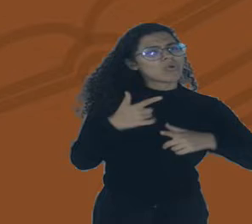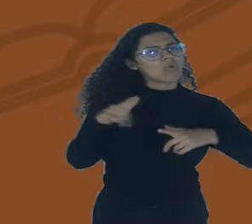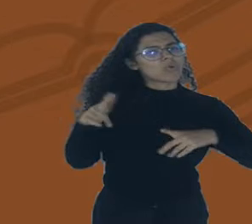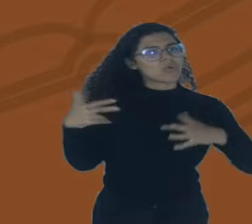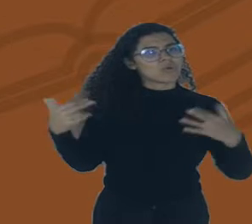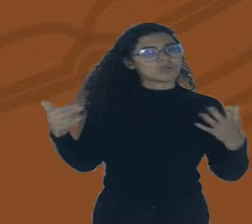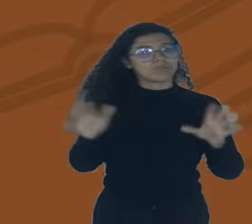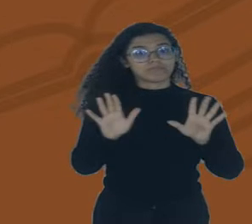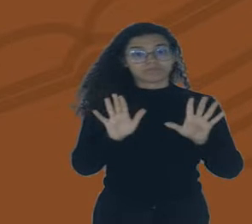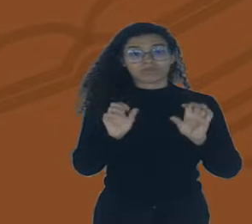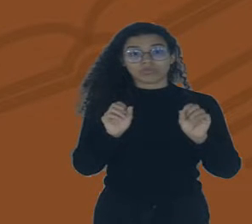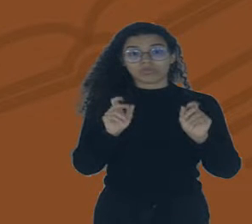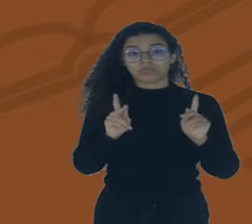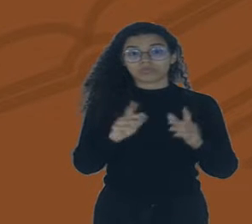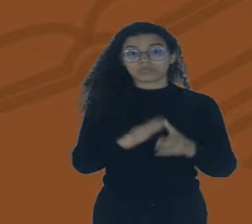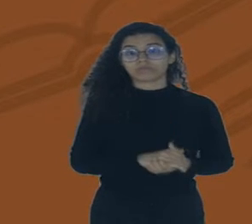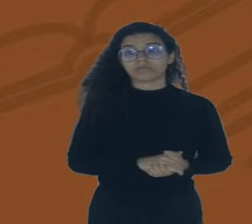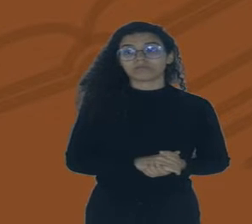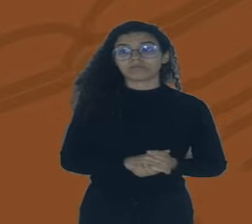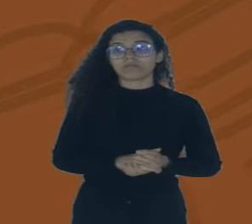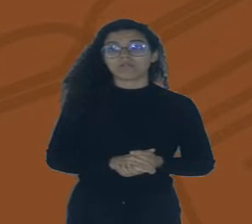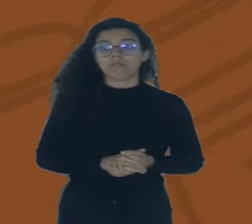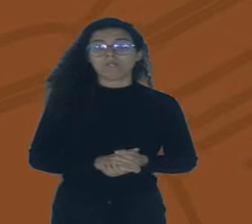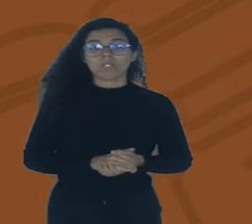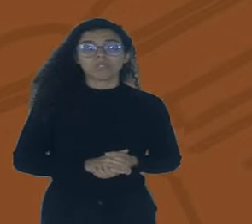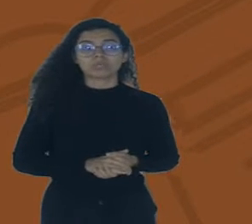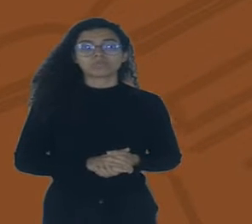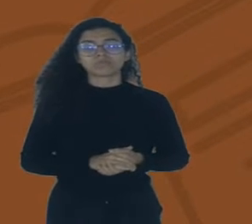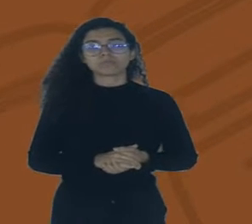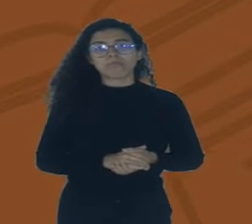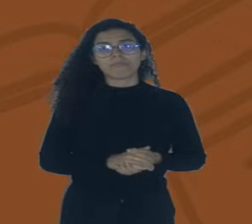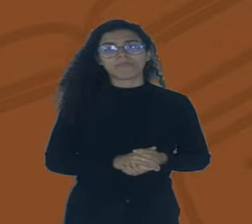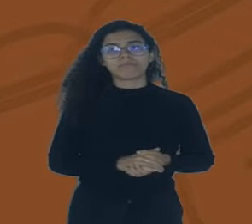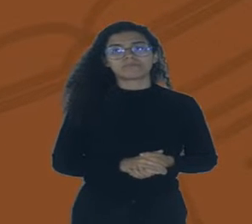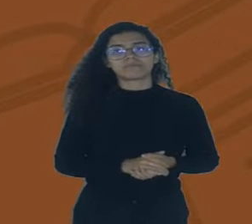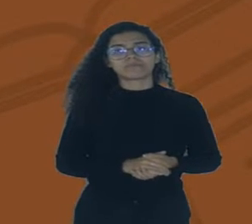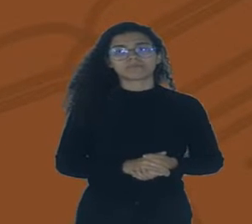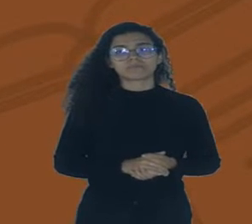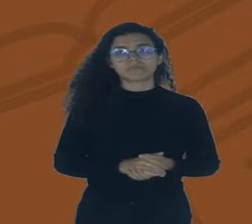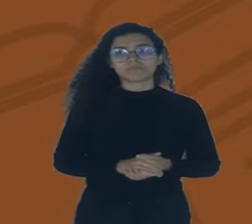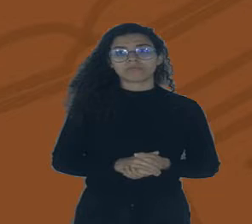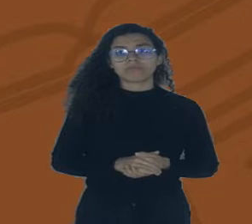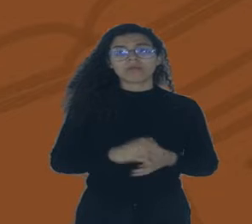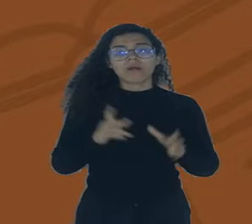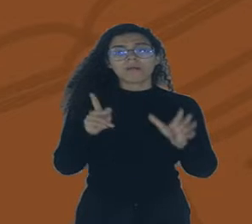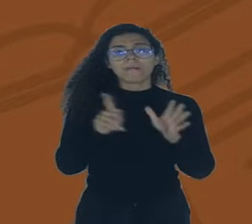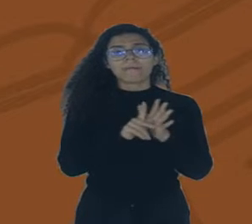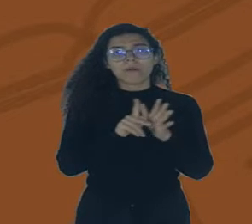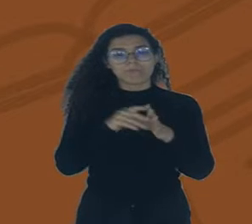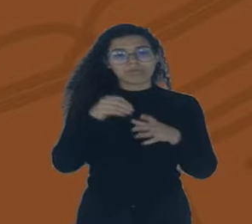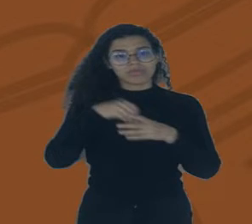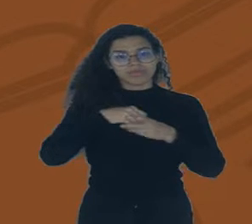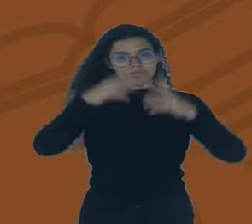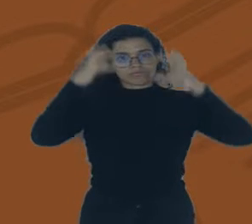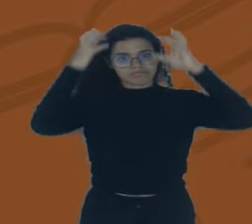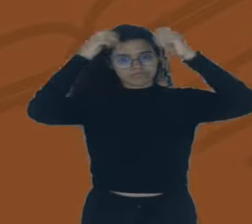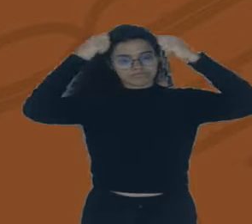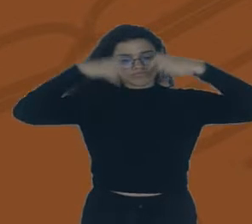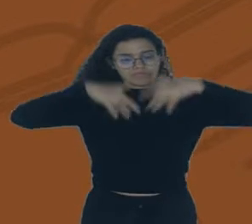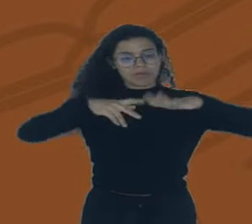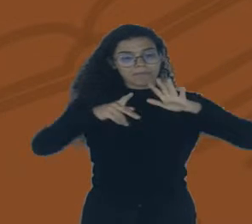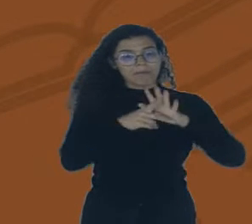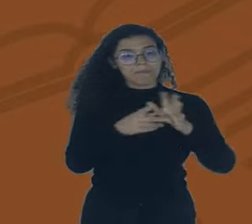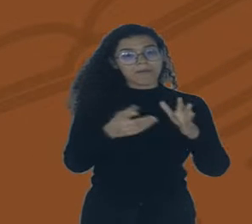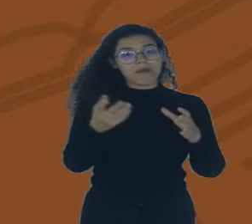Ok. Quais são essas partes do sistema nervoso que são responsáveis em captar? Os dendritos. É como se fossem